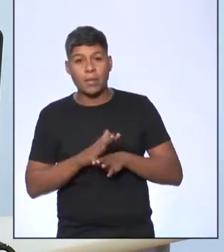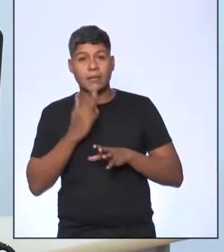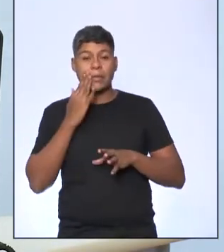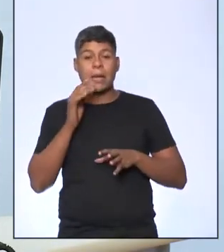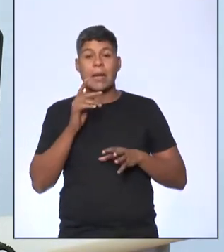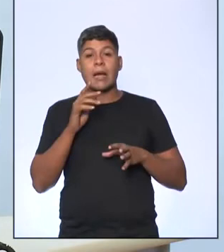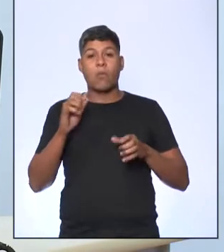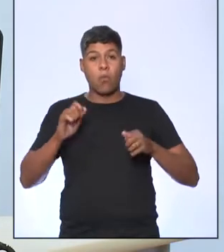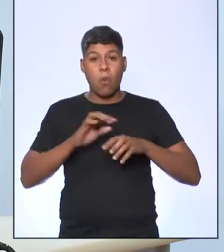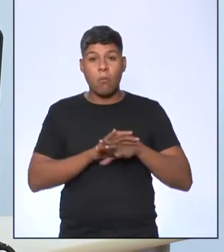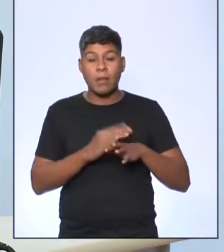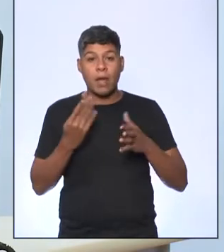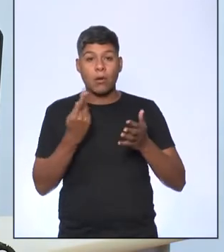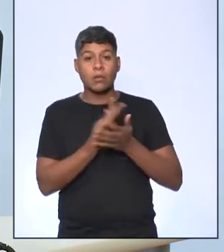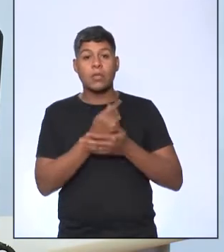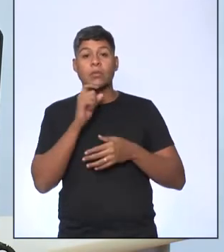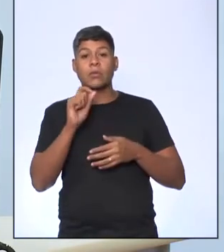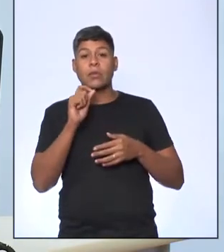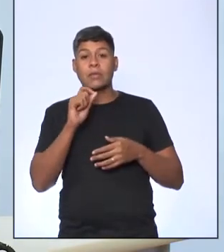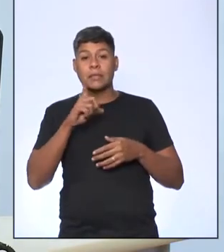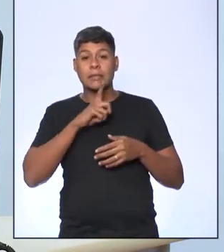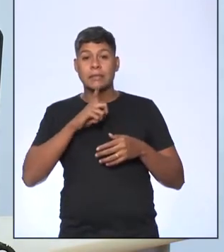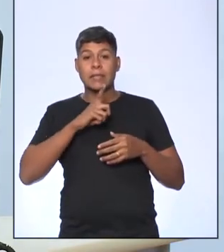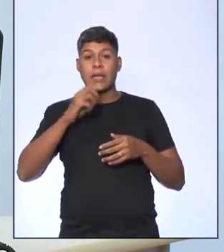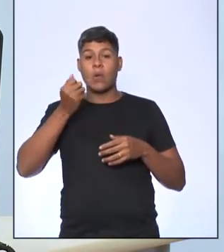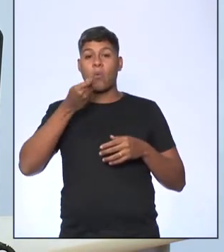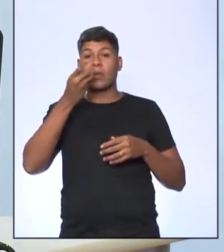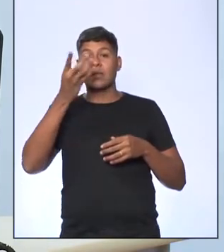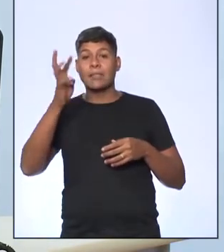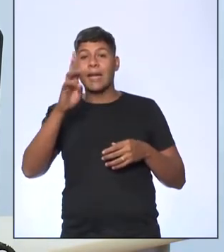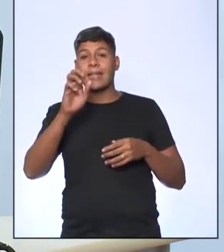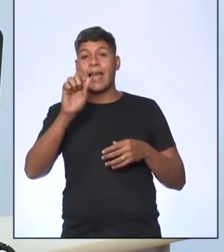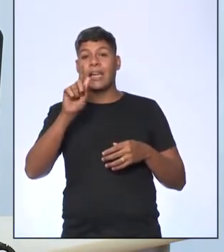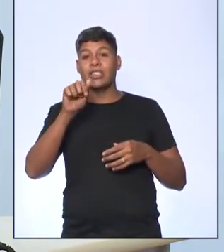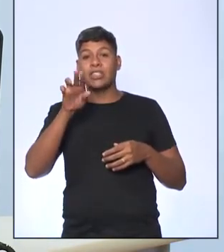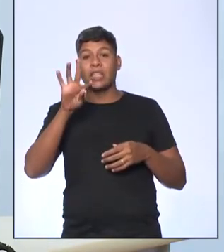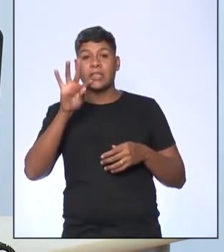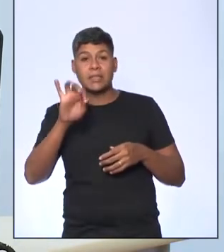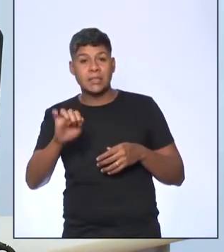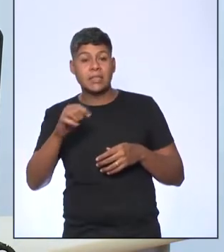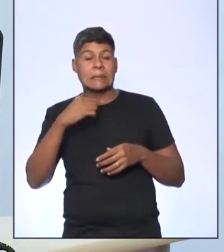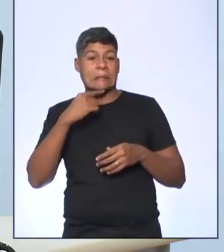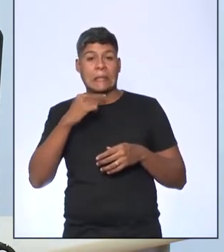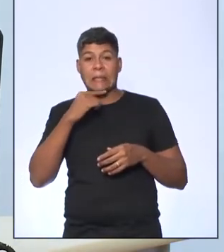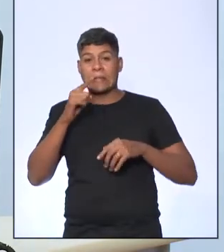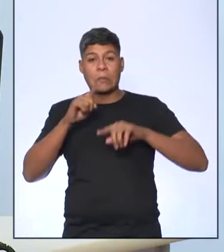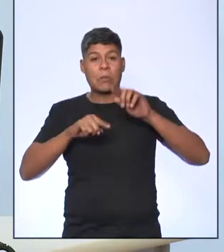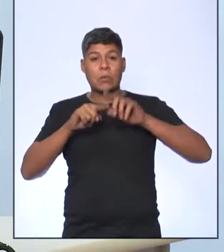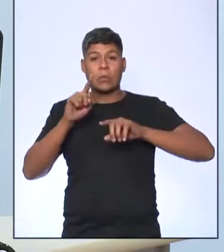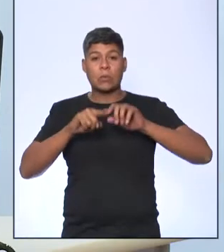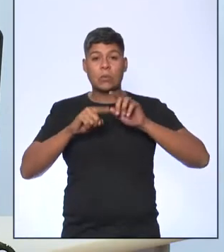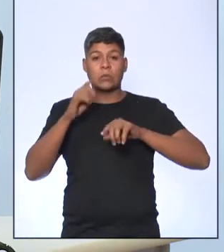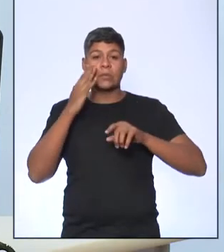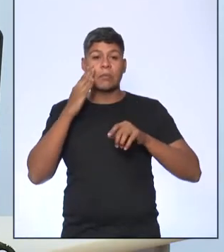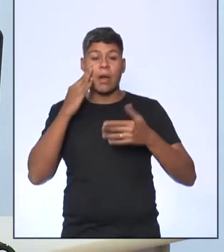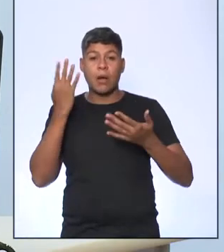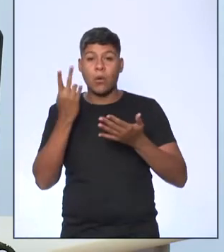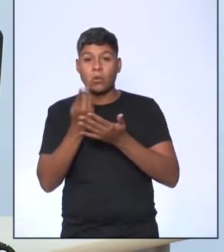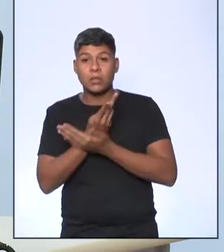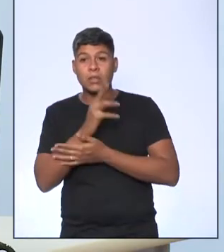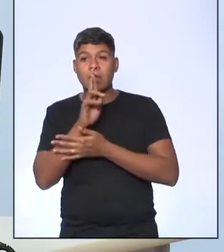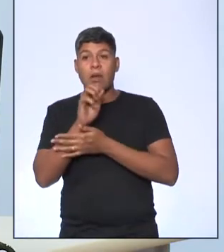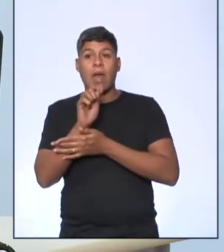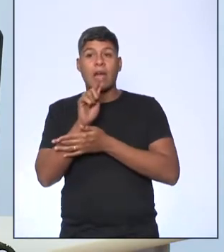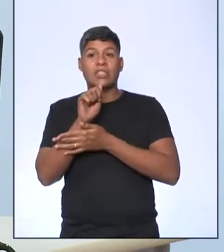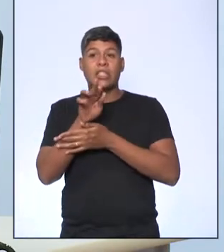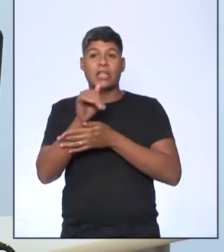que se completa, ela acontece mais ou menos assim. Eu tenho lá minha quantidade de reagente e não tenho nada de produto. Conforme vai acontecendo, o reagente